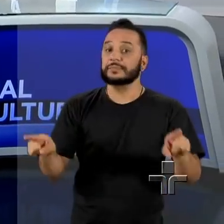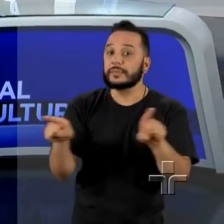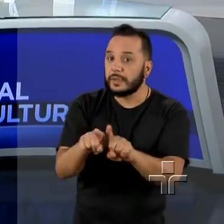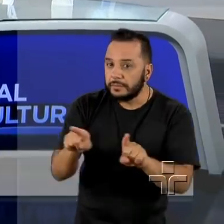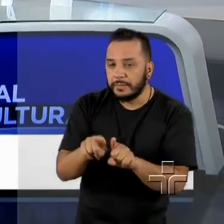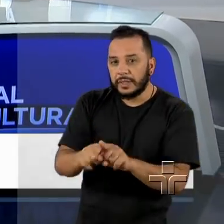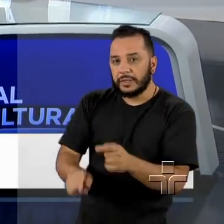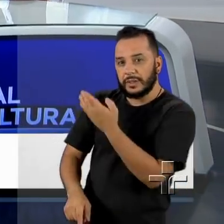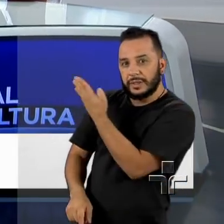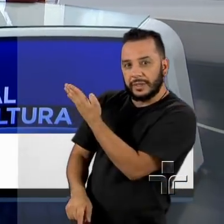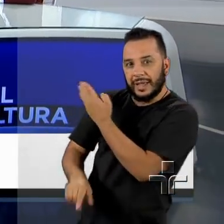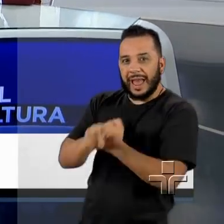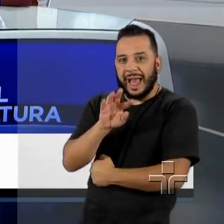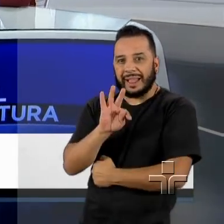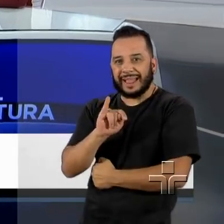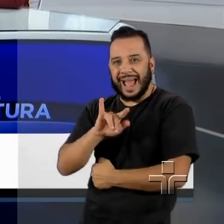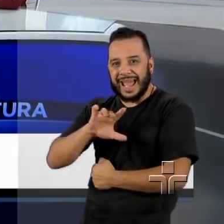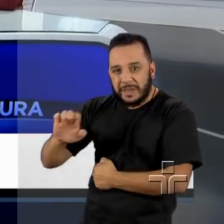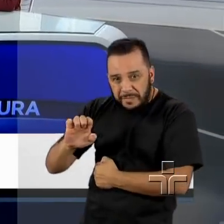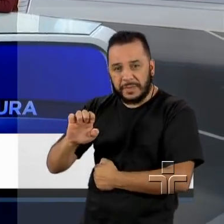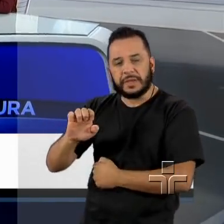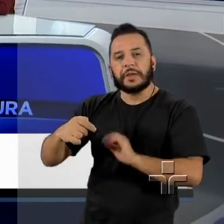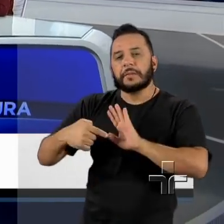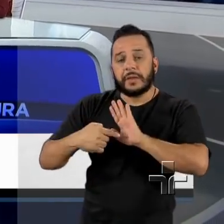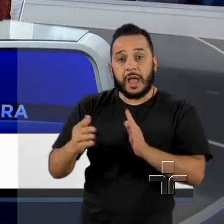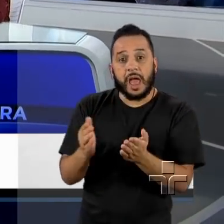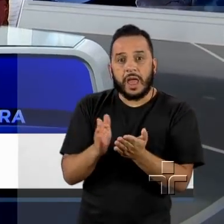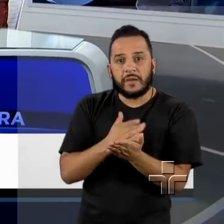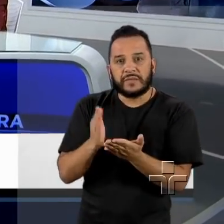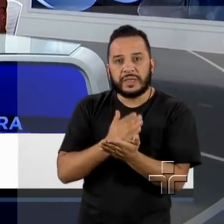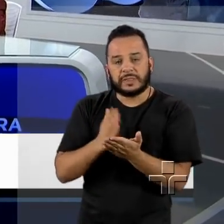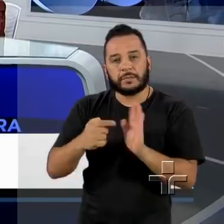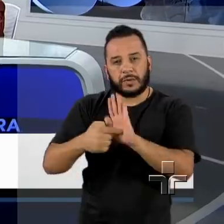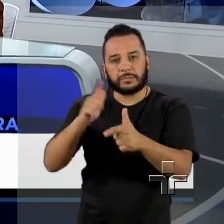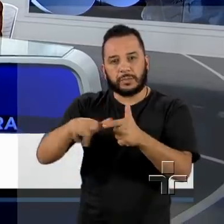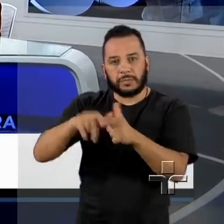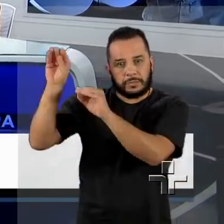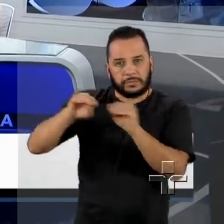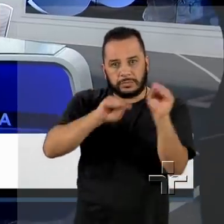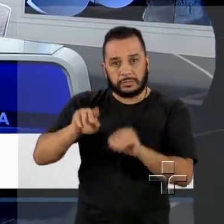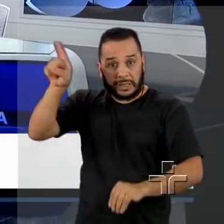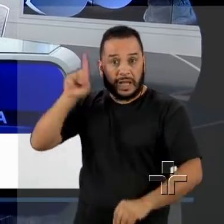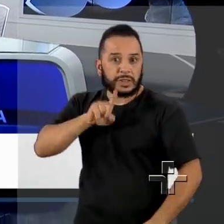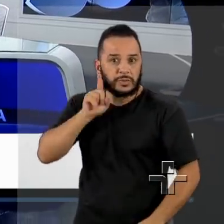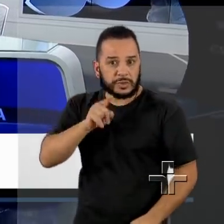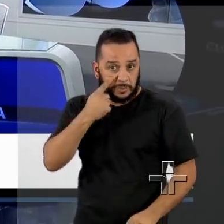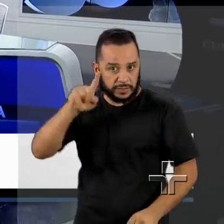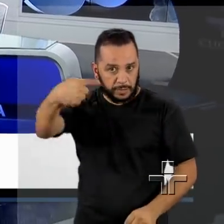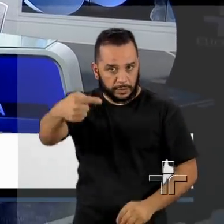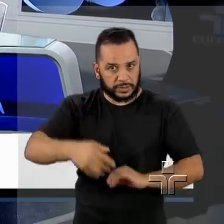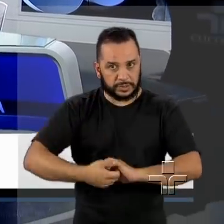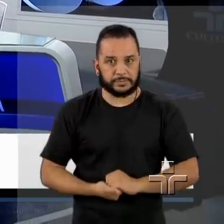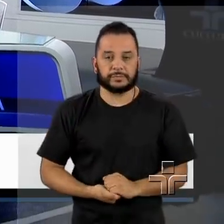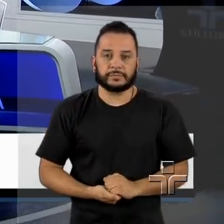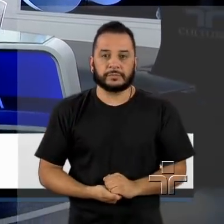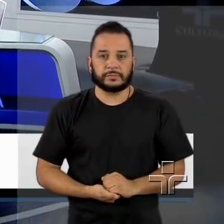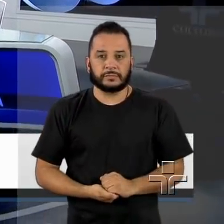acaba nunca, é um rodoanel. A China fez 30 mil quilômetros de estrada, no mesmo período estão fazendo o